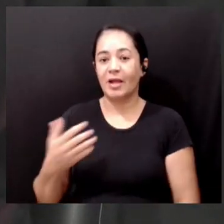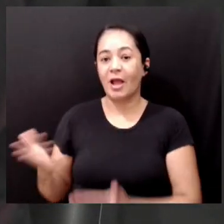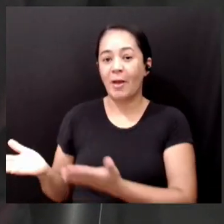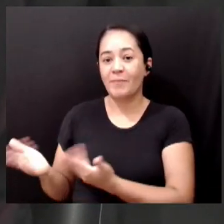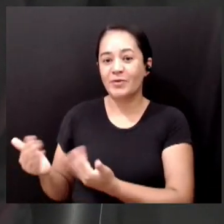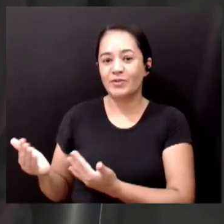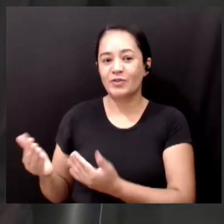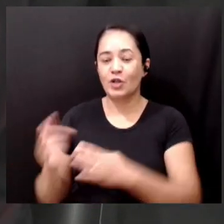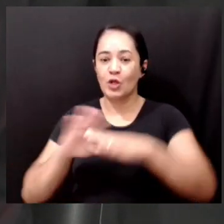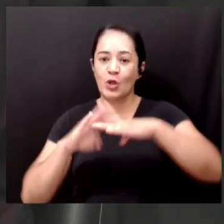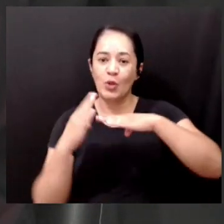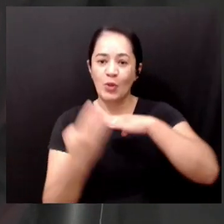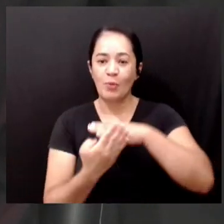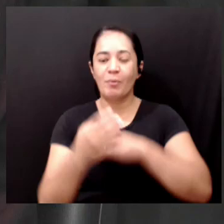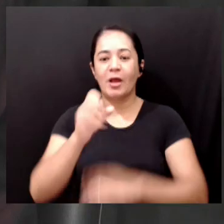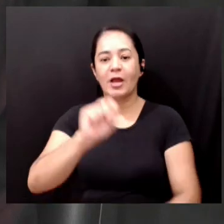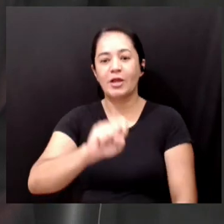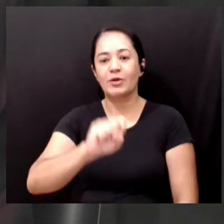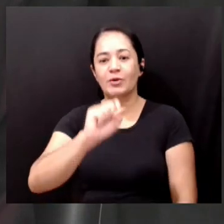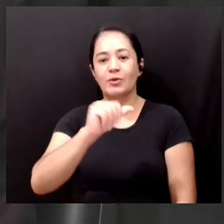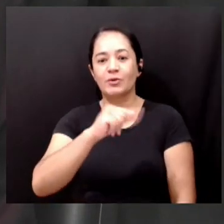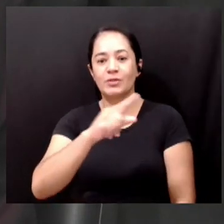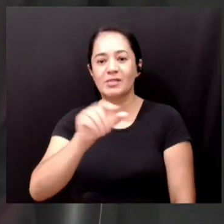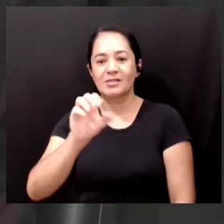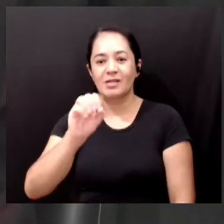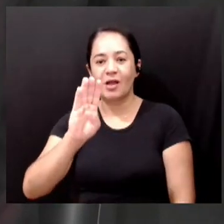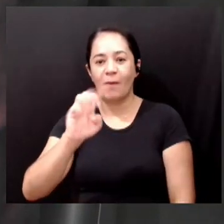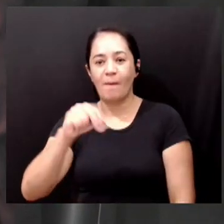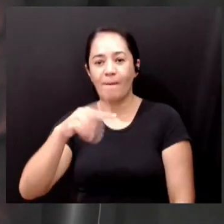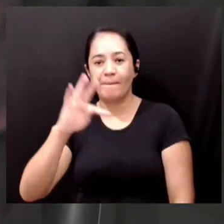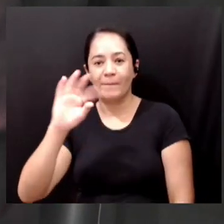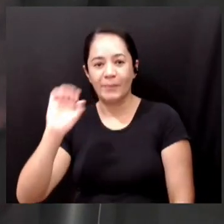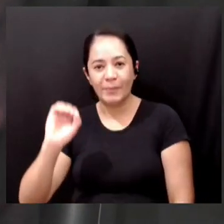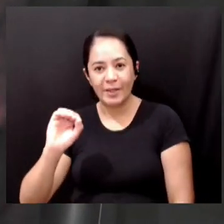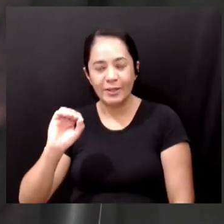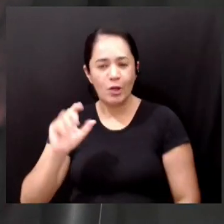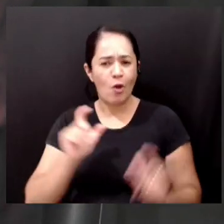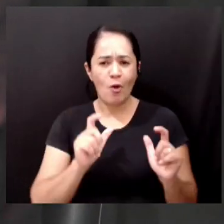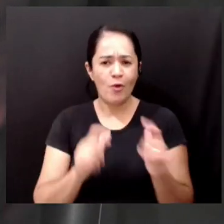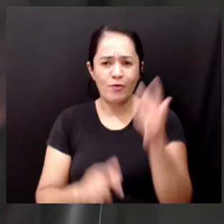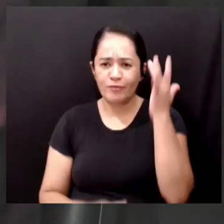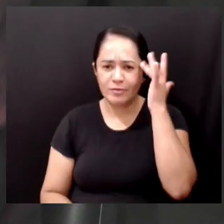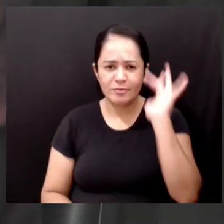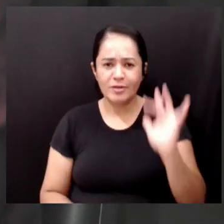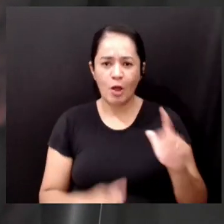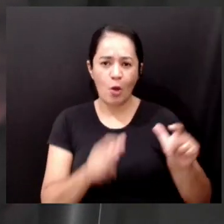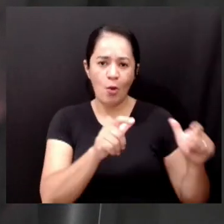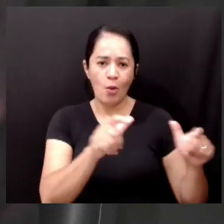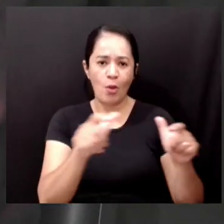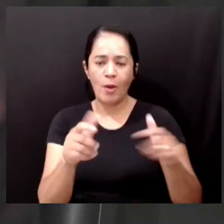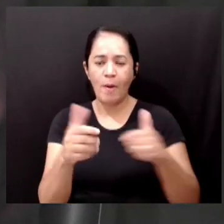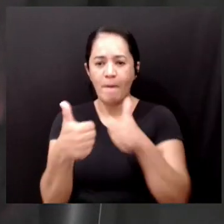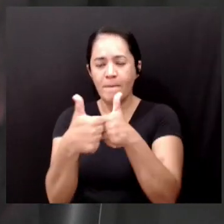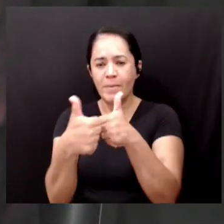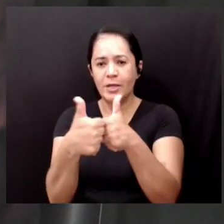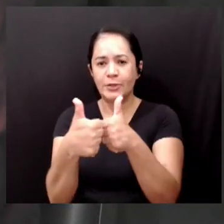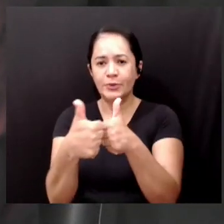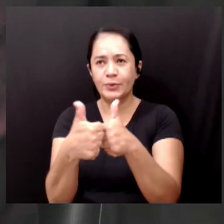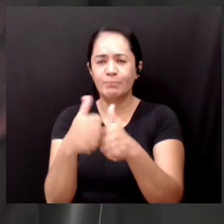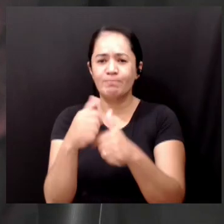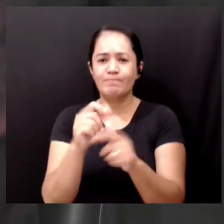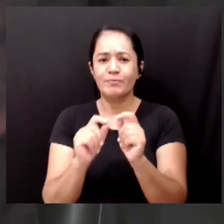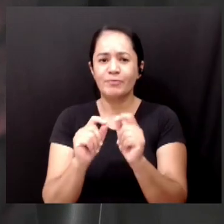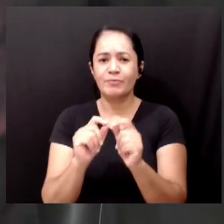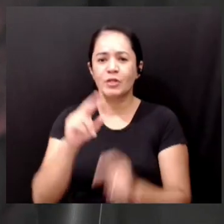Bento. Às vezes as pessoas não conhecem muito onde é o bairro São Bento, então para localizar, é ali perto do Unimart, do Da